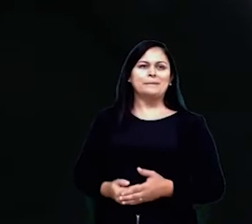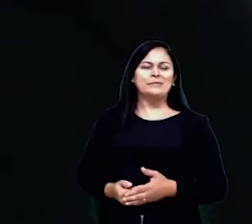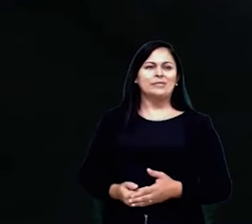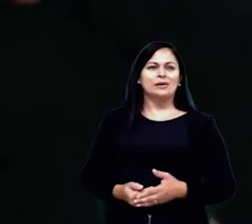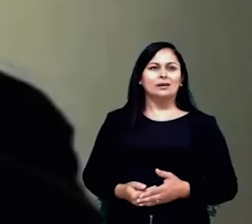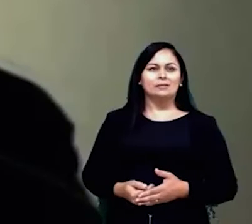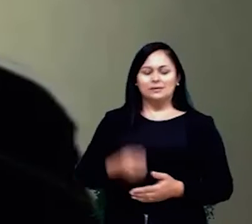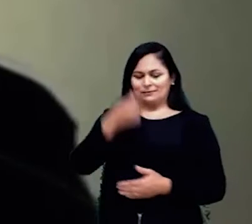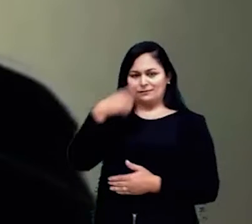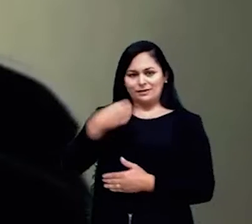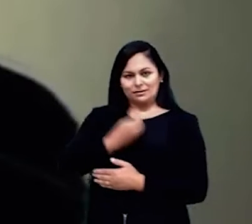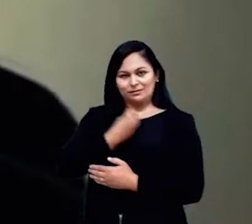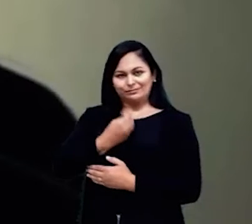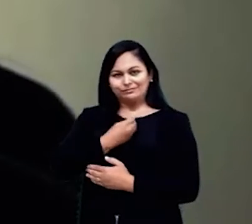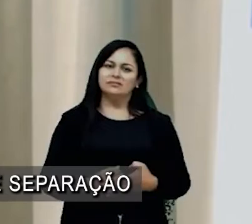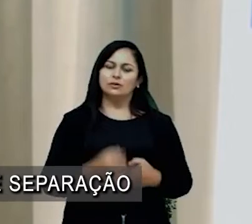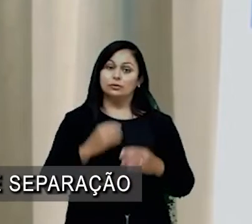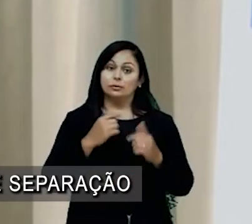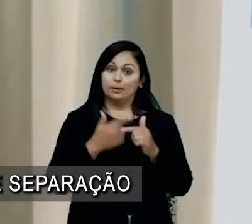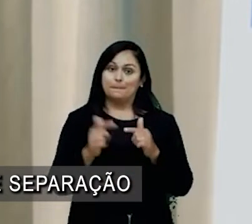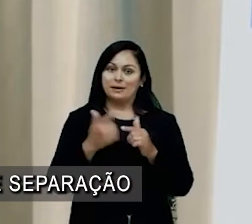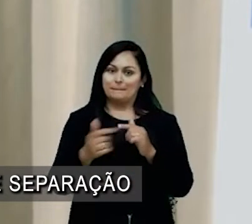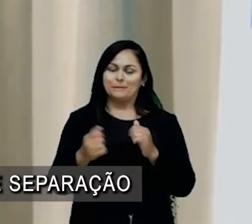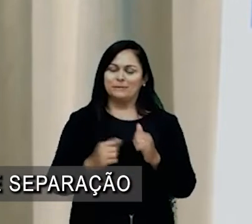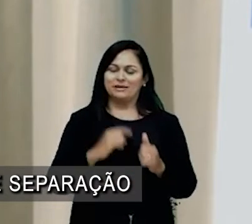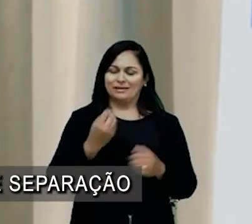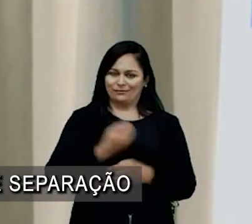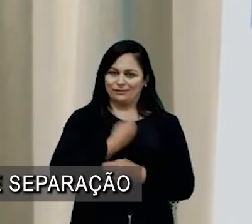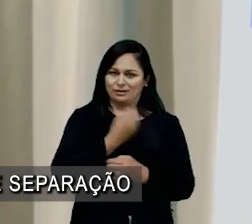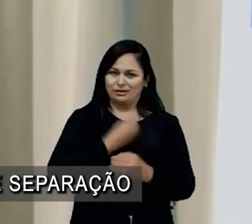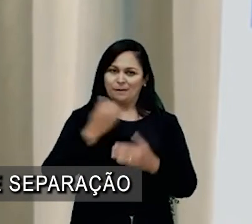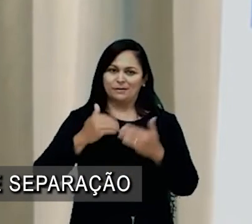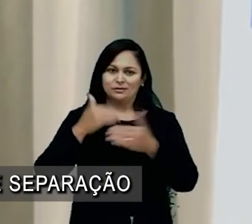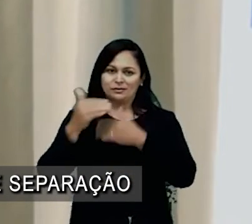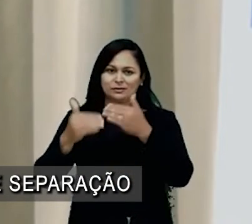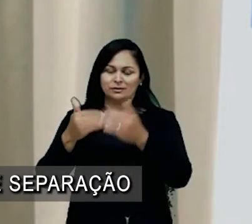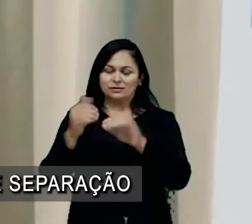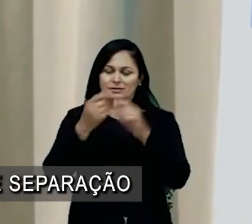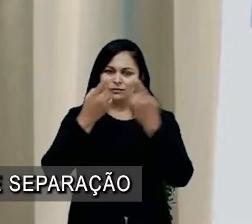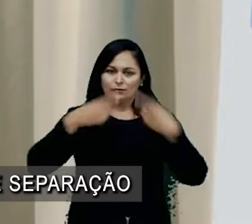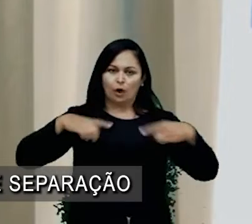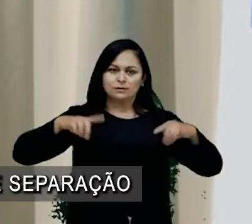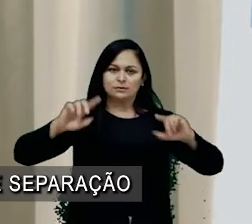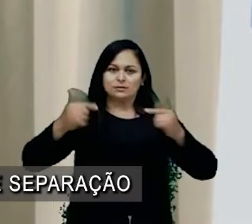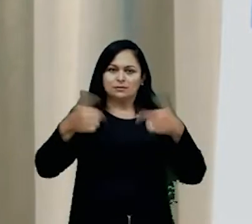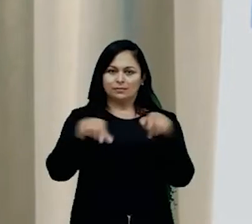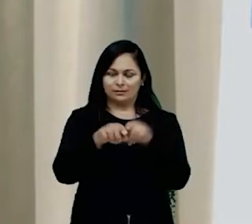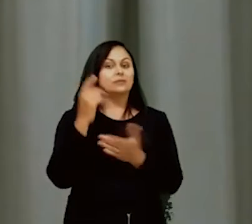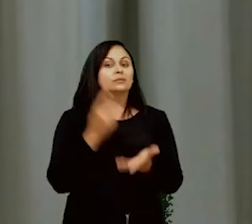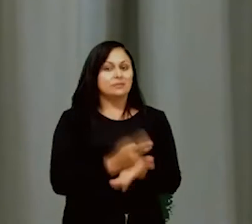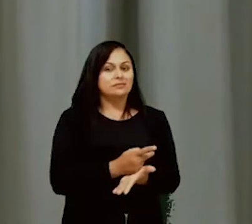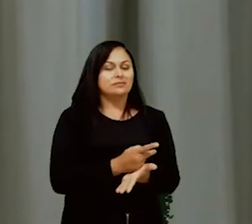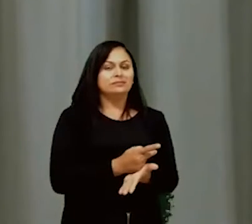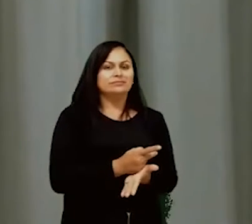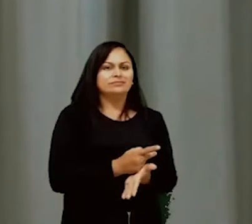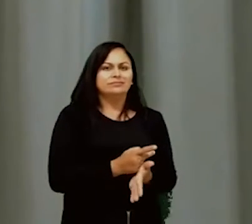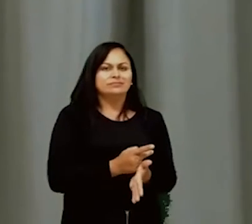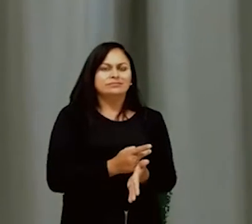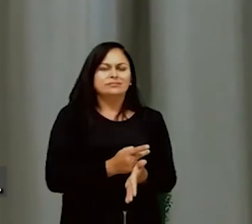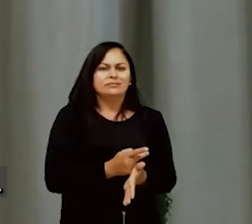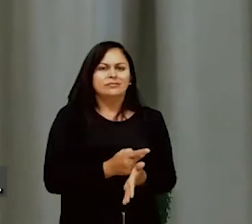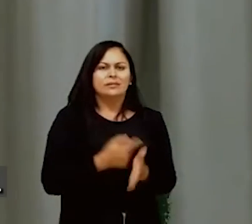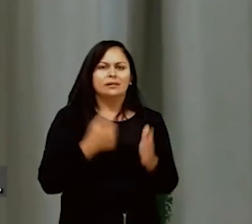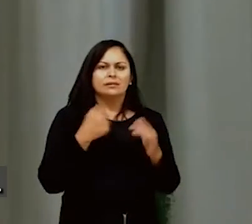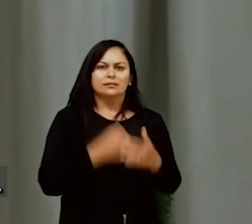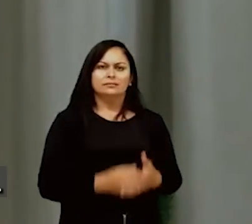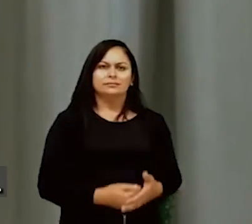Meu pai não pagava, eu não podia vê-lo. Para quem acompanhou a oficina como parte em processo de separação ou como convidado,